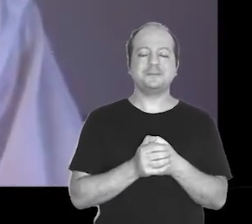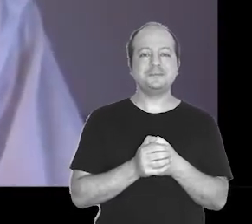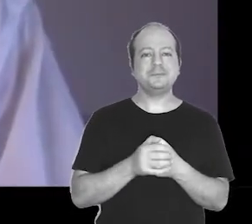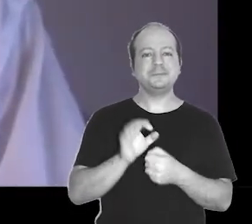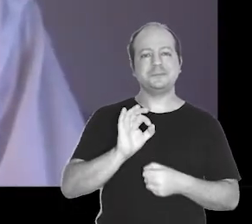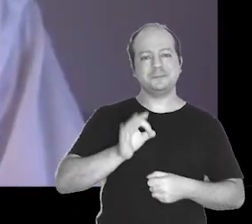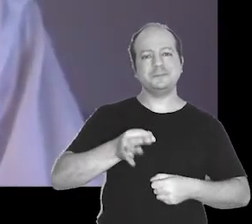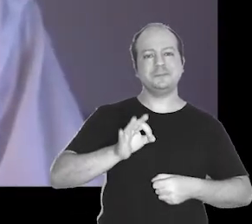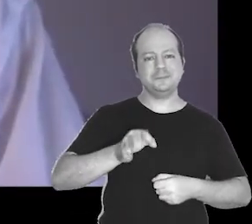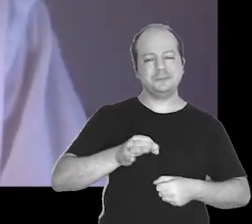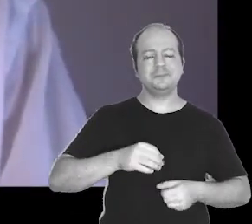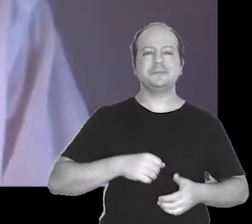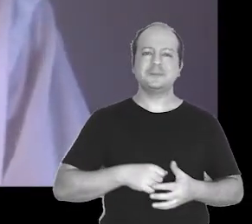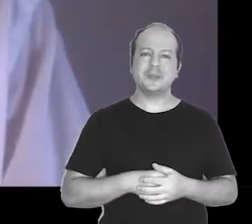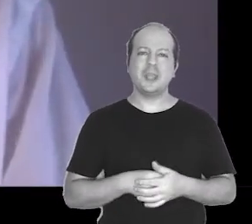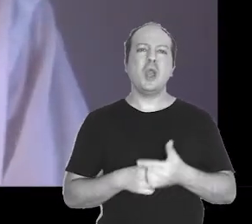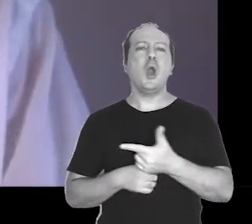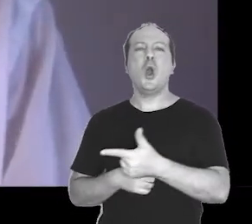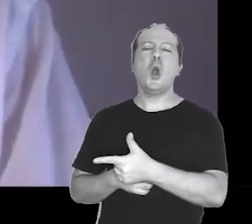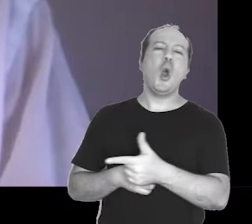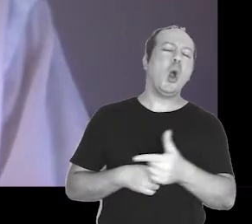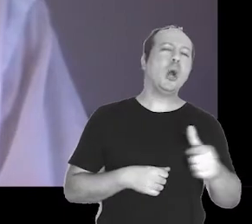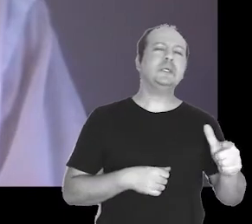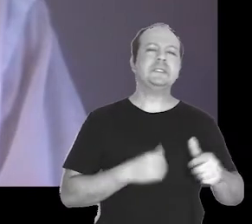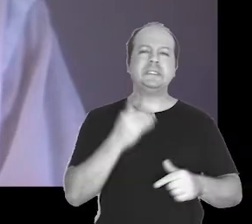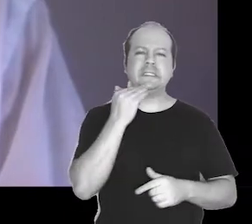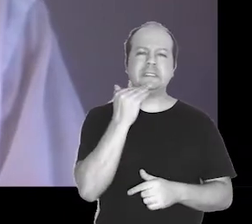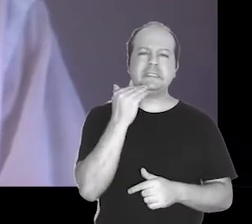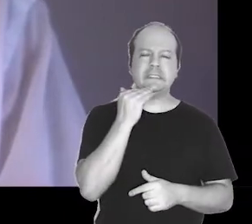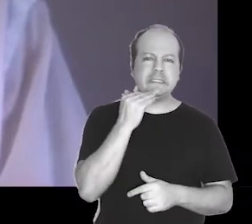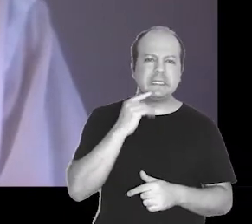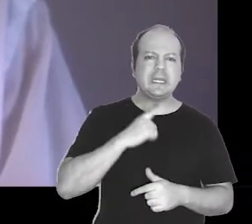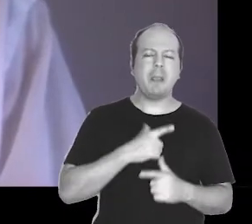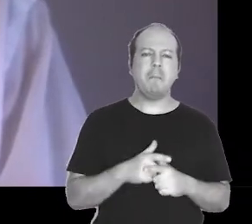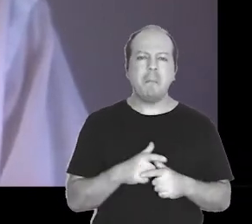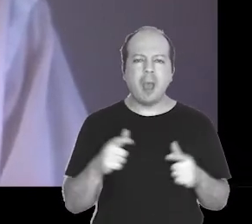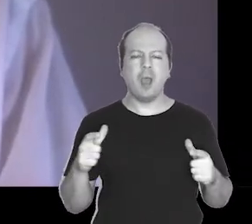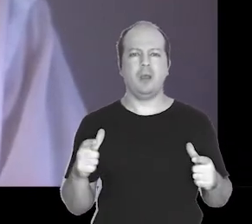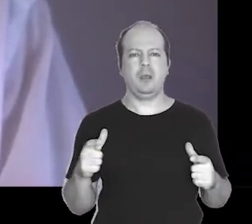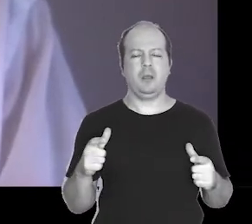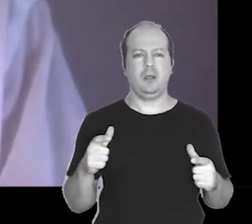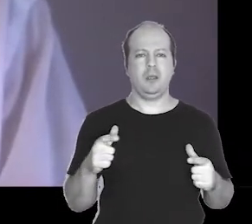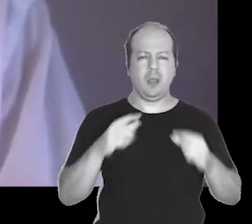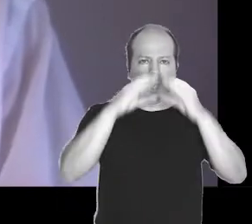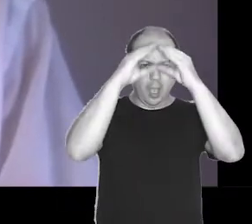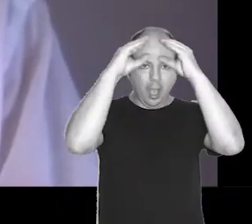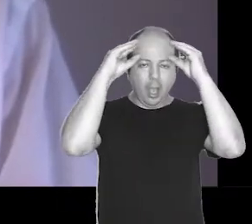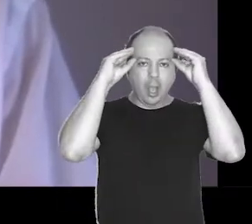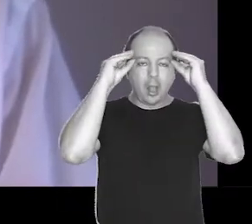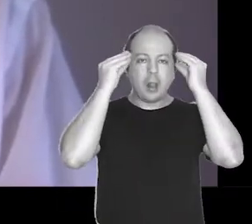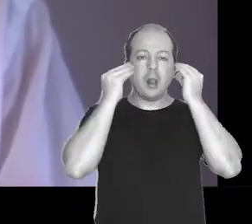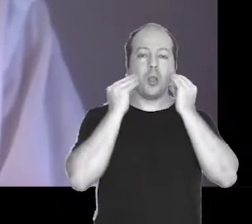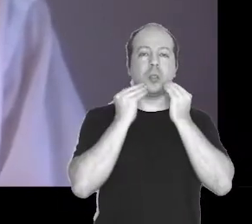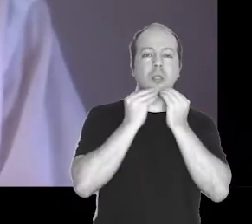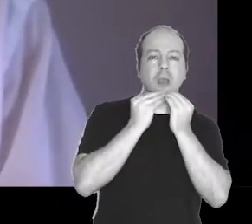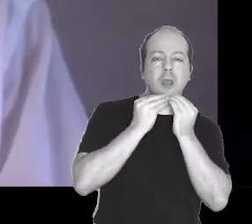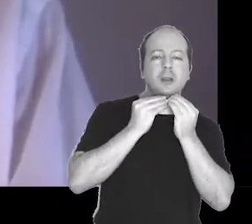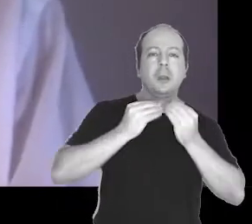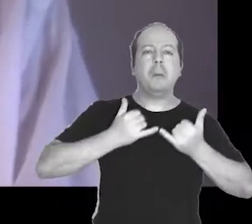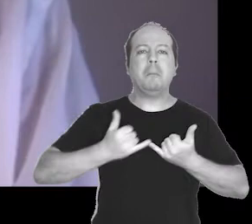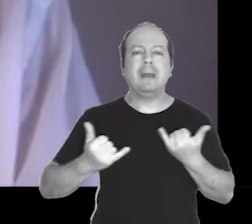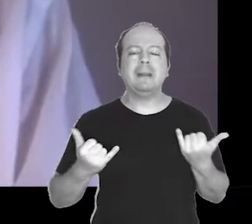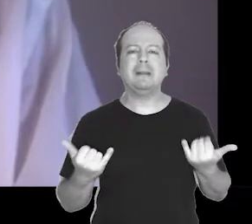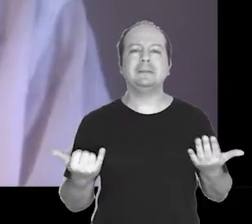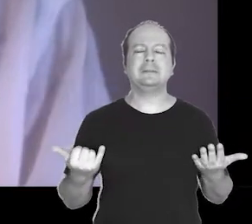Essa e outras falhas maiores de Leonardo são como